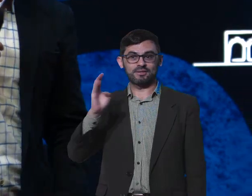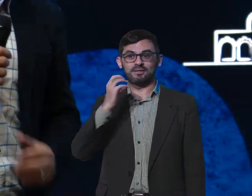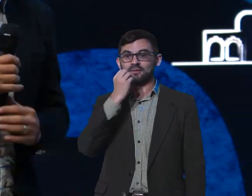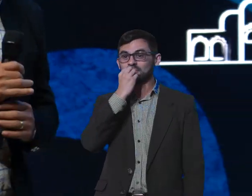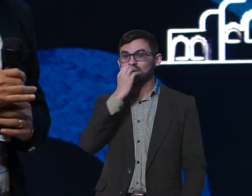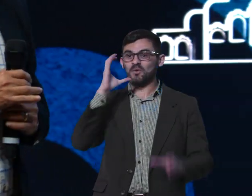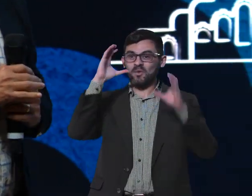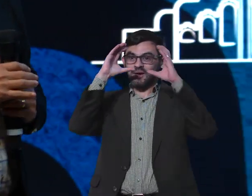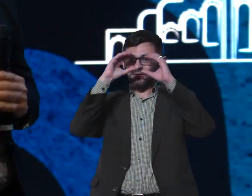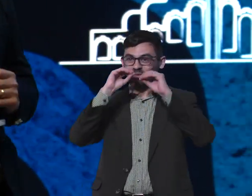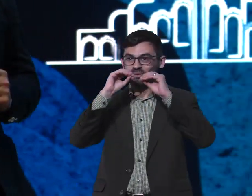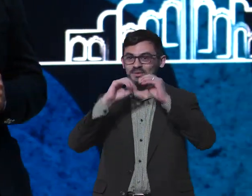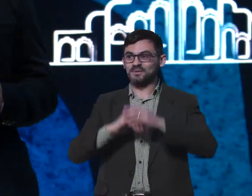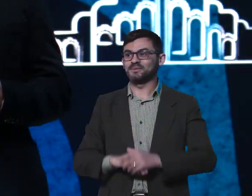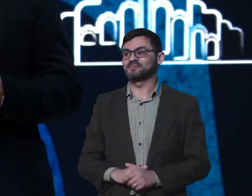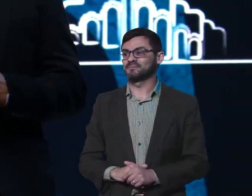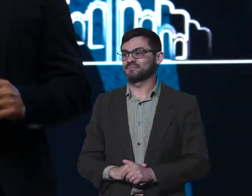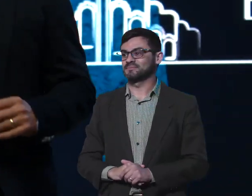noite.